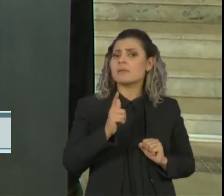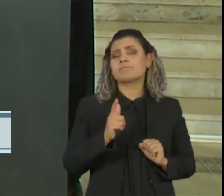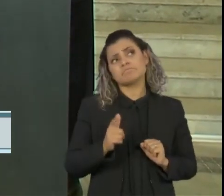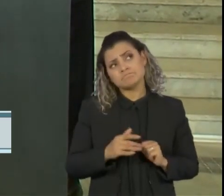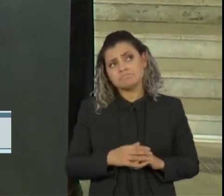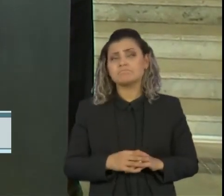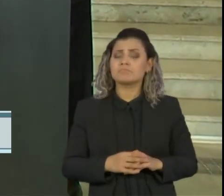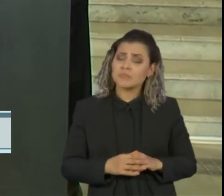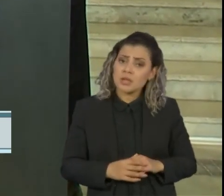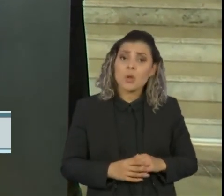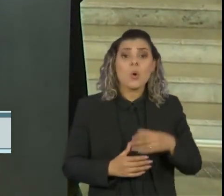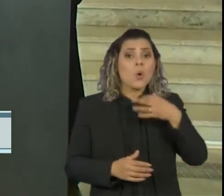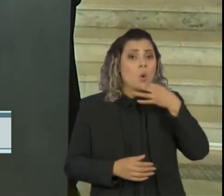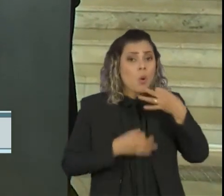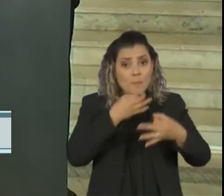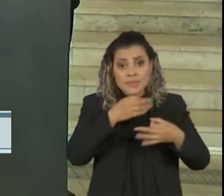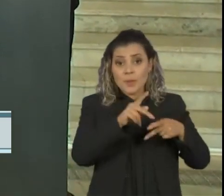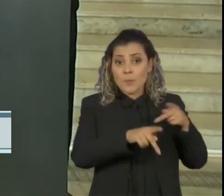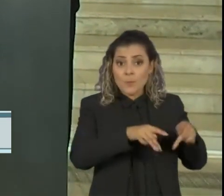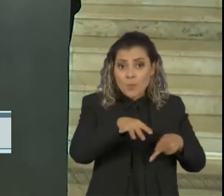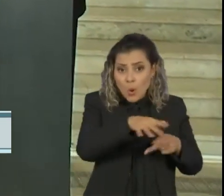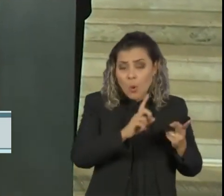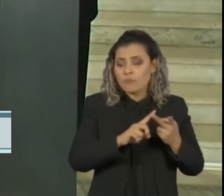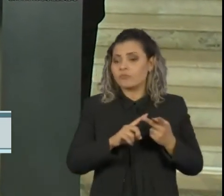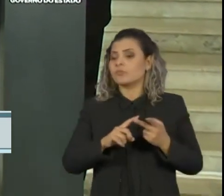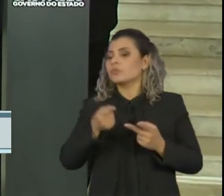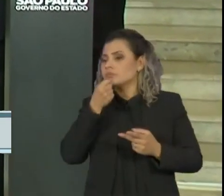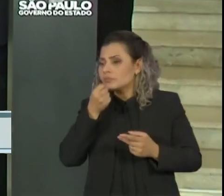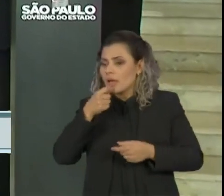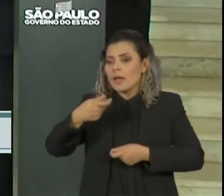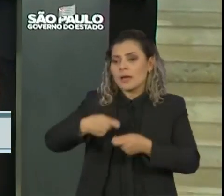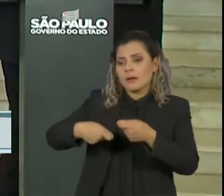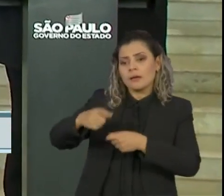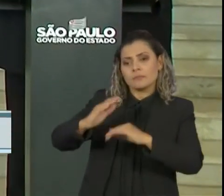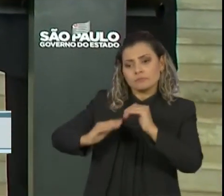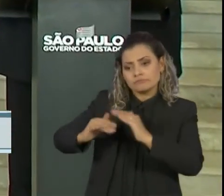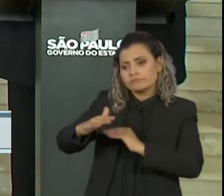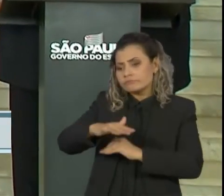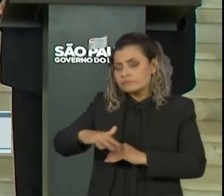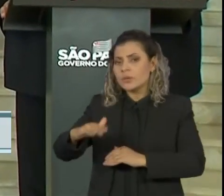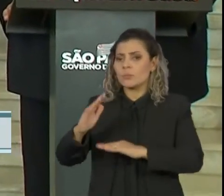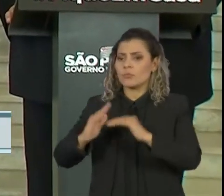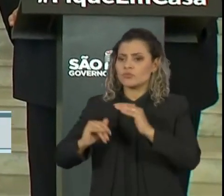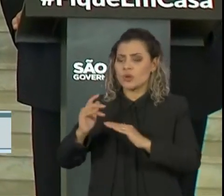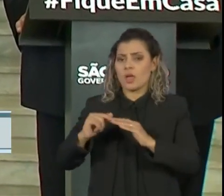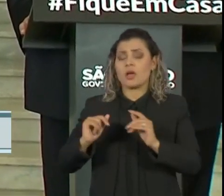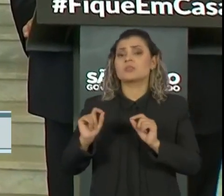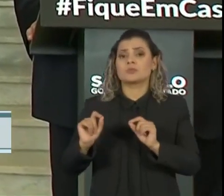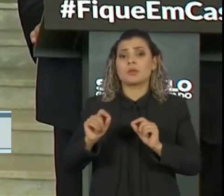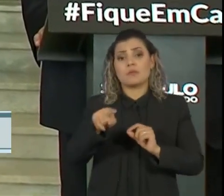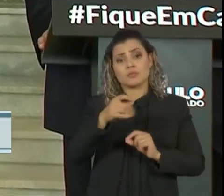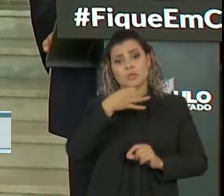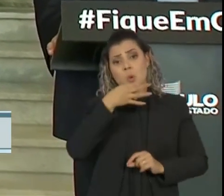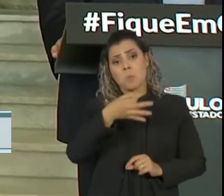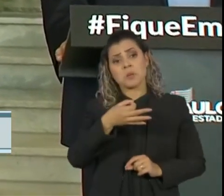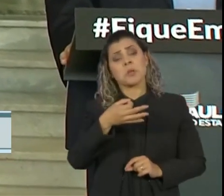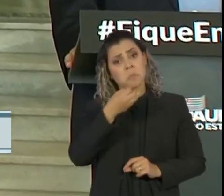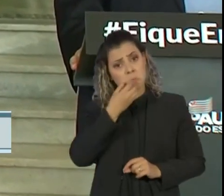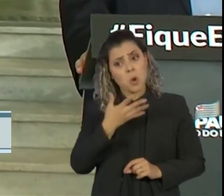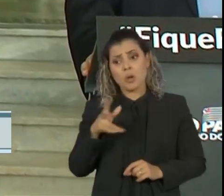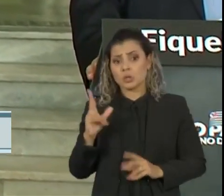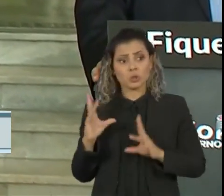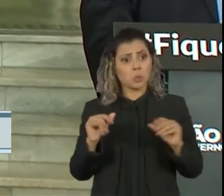avaliado pela opinião pública e por analistas ao resistir a pressões de empresários e